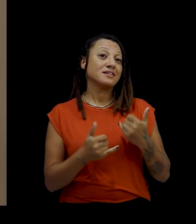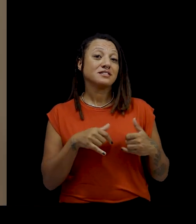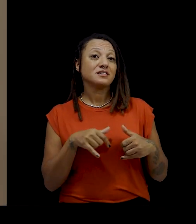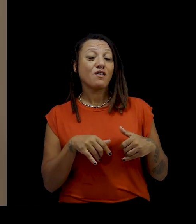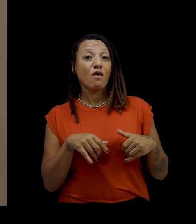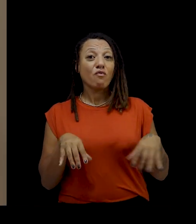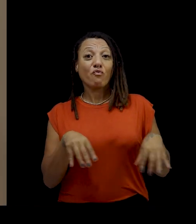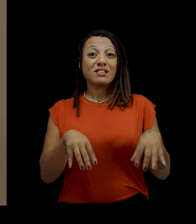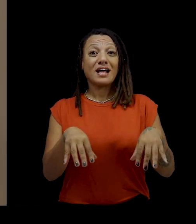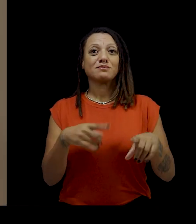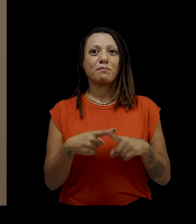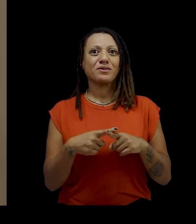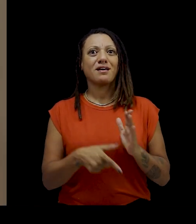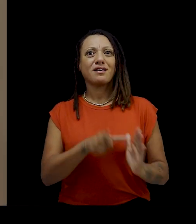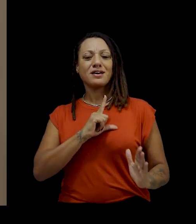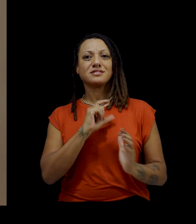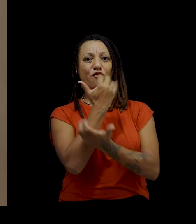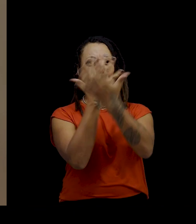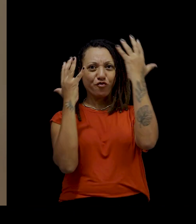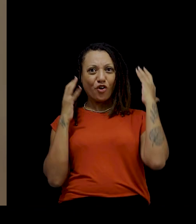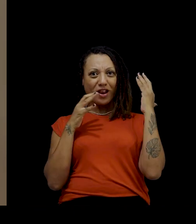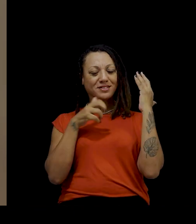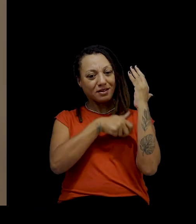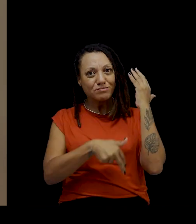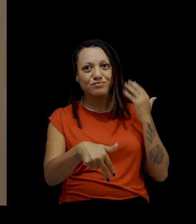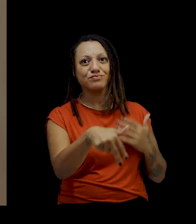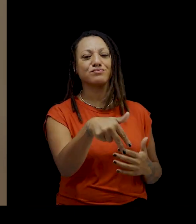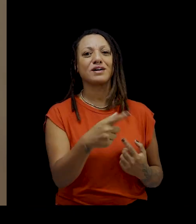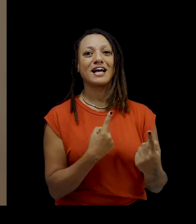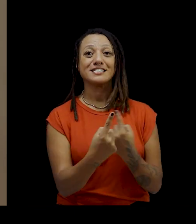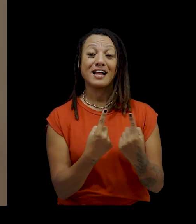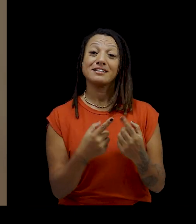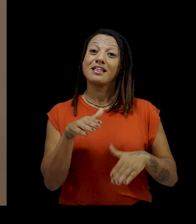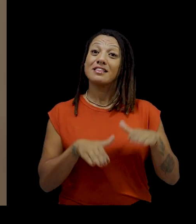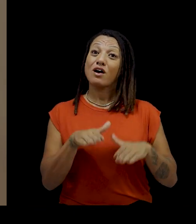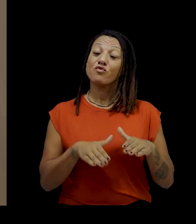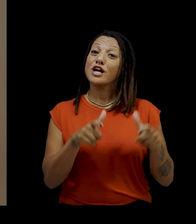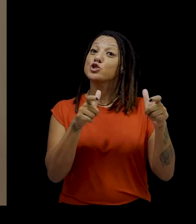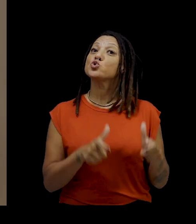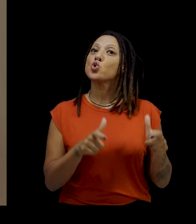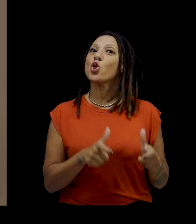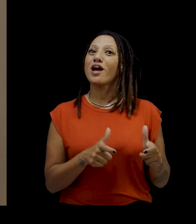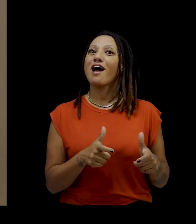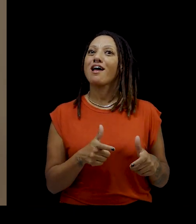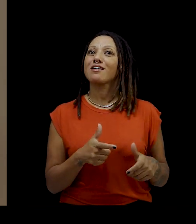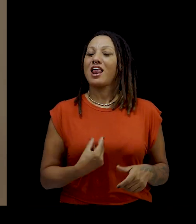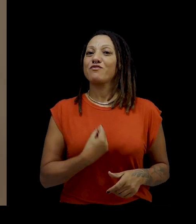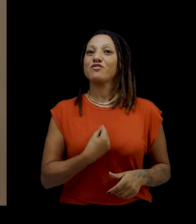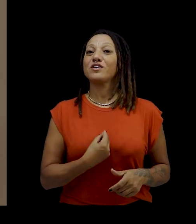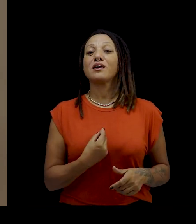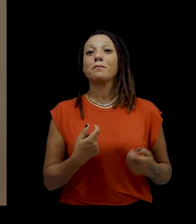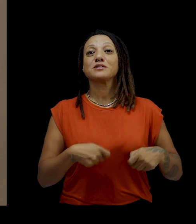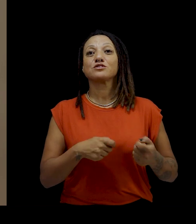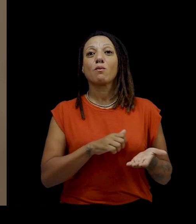porque agora ela não está mais dentro da floresta. Provavelmente esse lugar onde ela vivia passou por um processo de